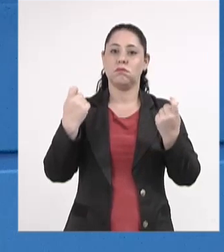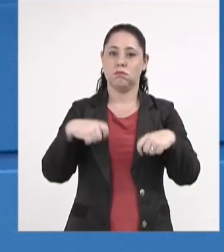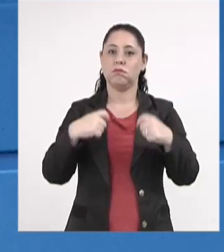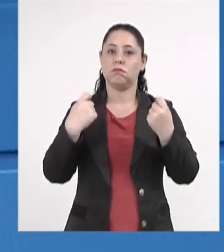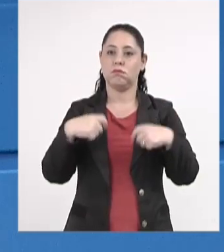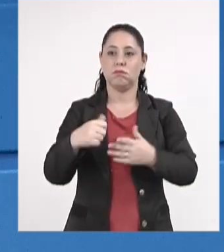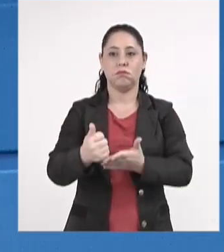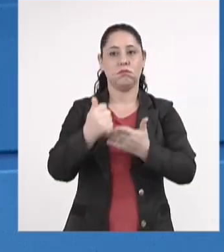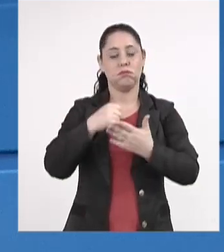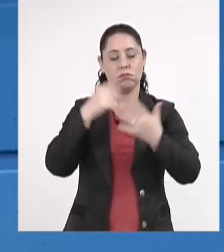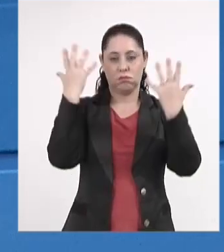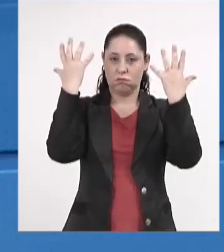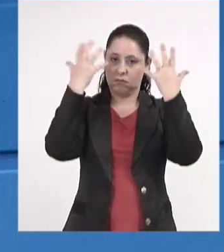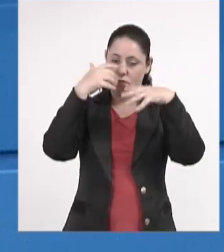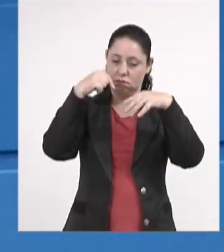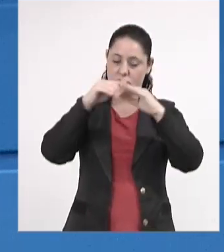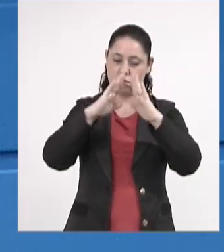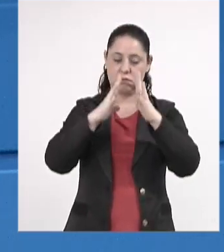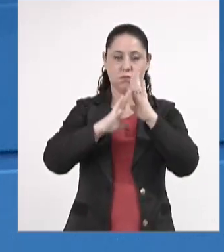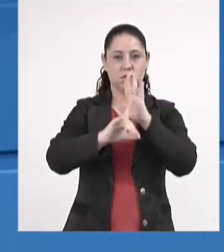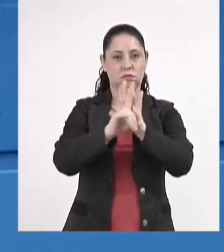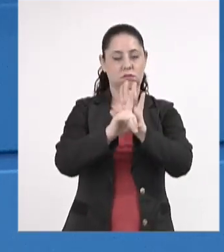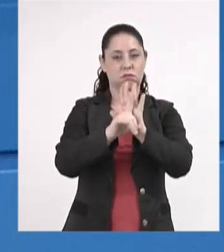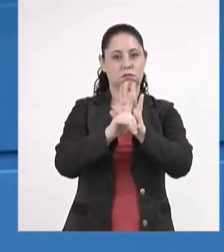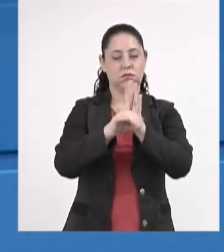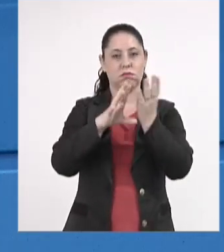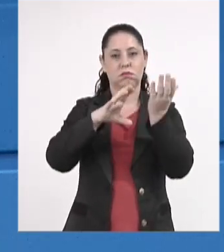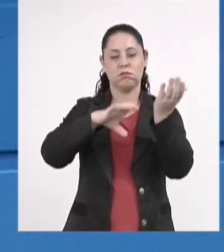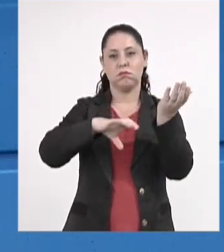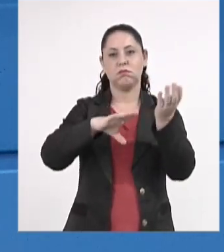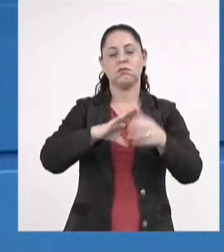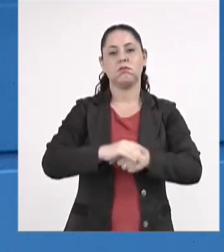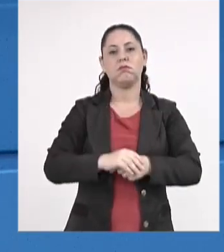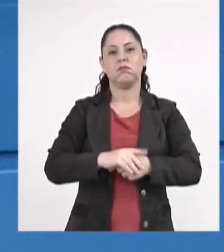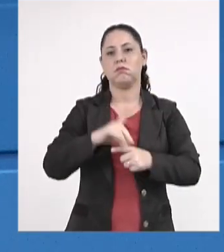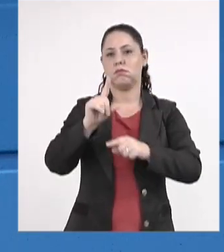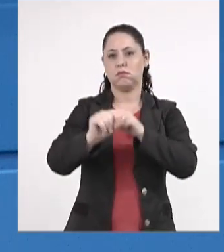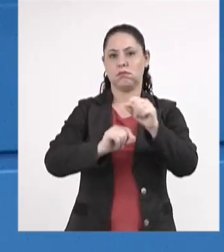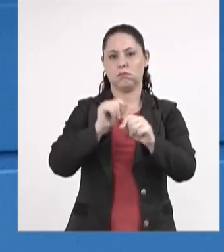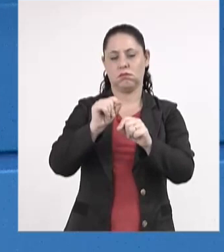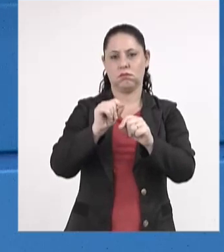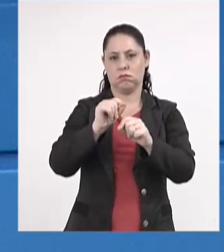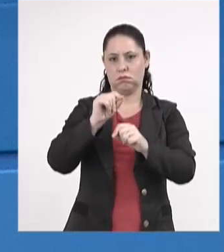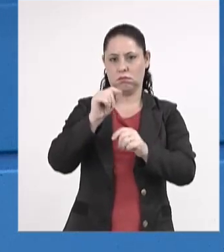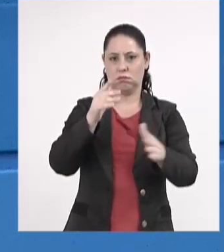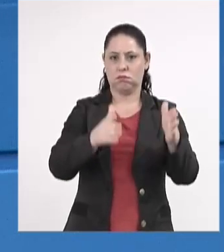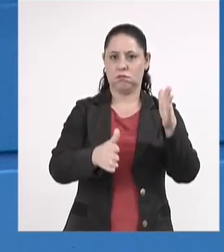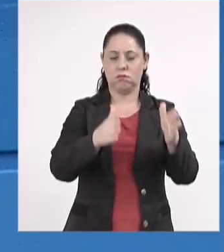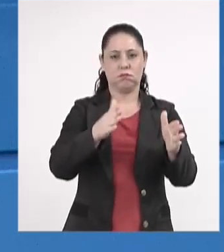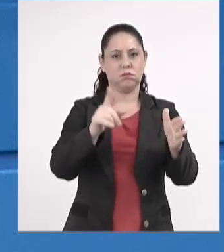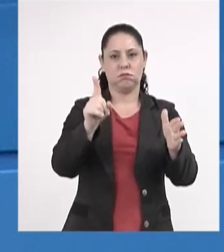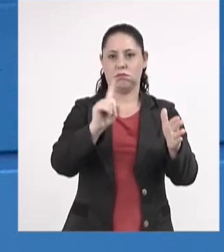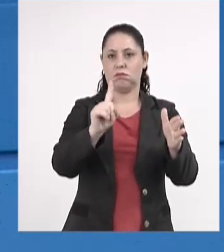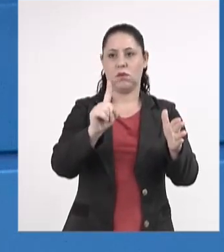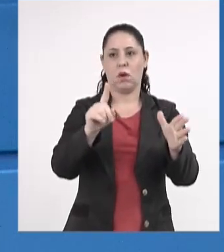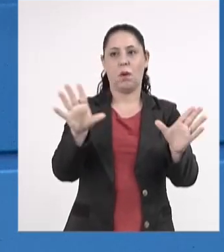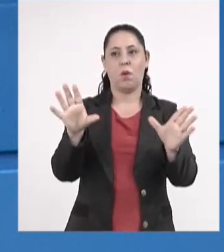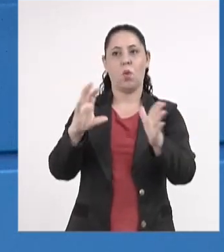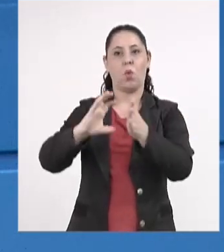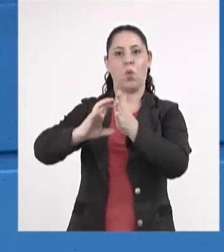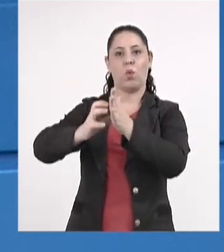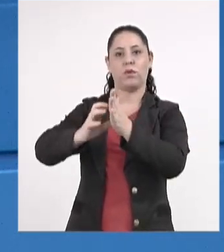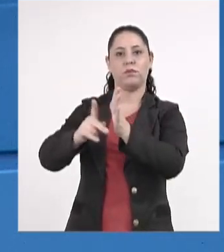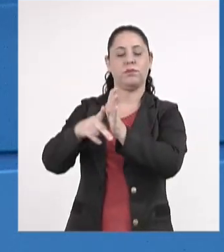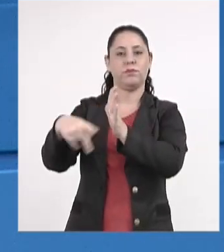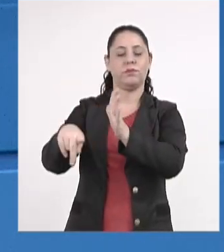trazer uma reflexão nessa casa e no congresso nacional para que os mandatos não sejam dos partidos